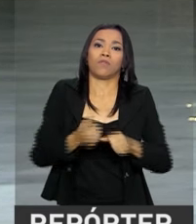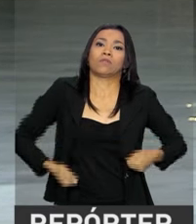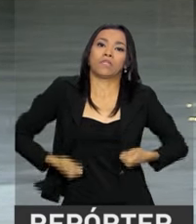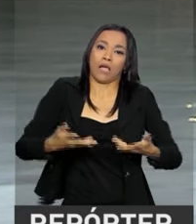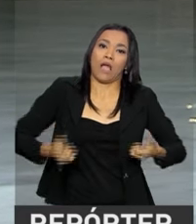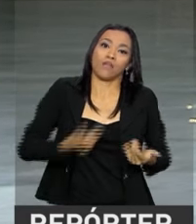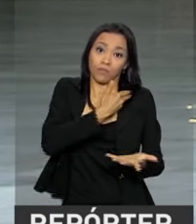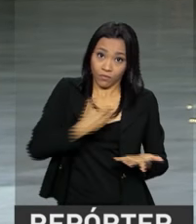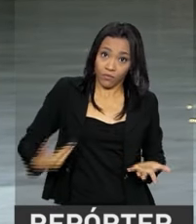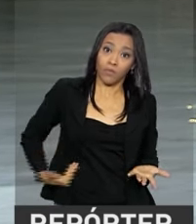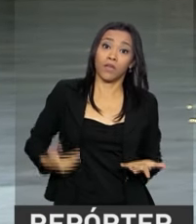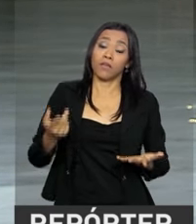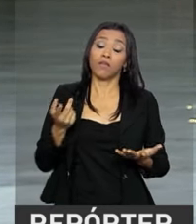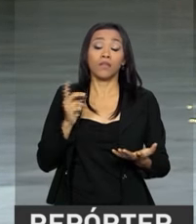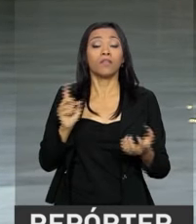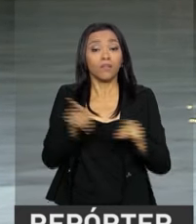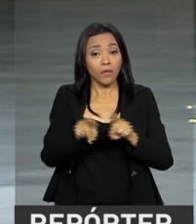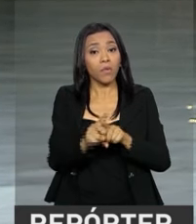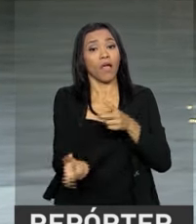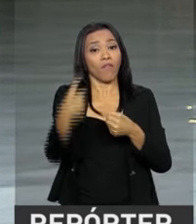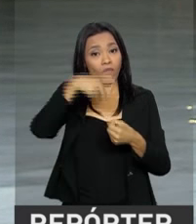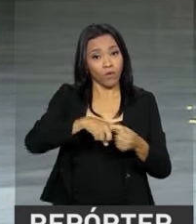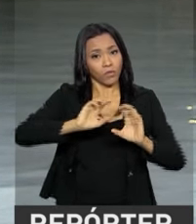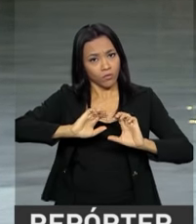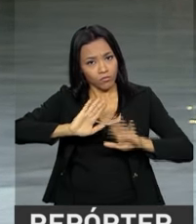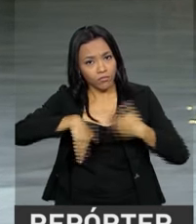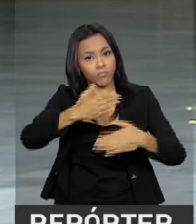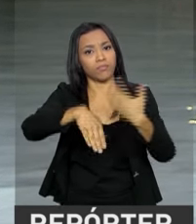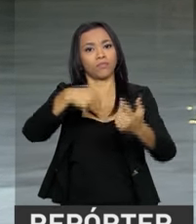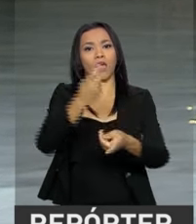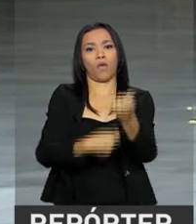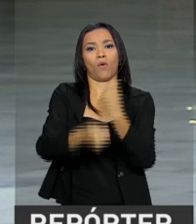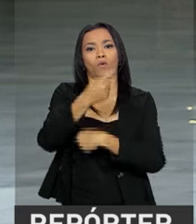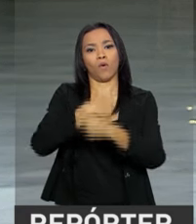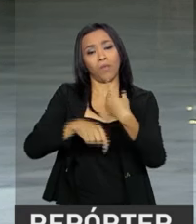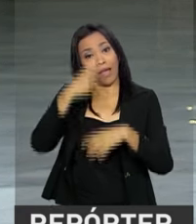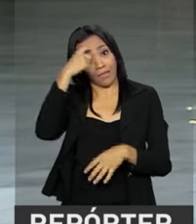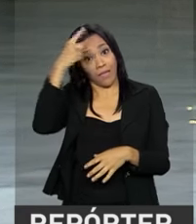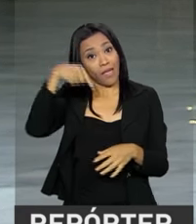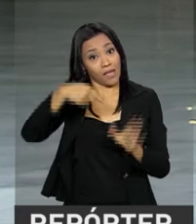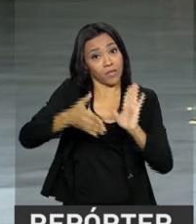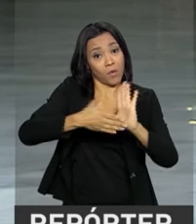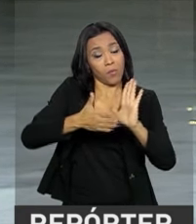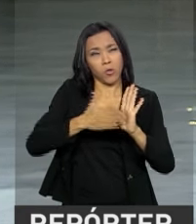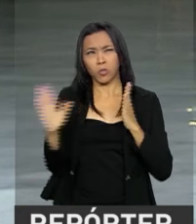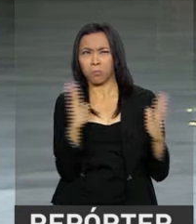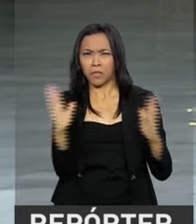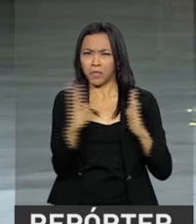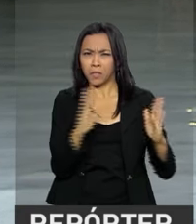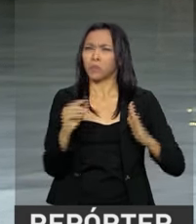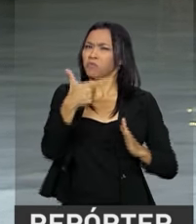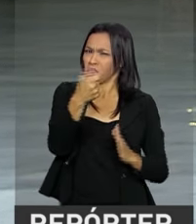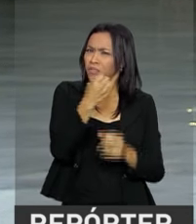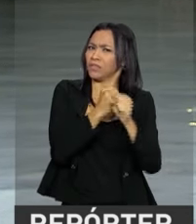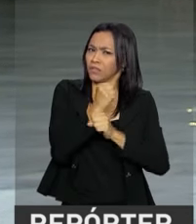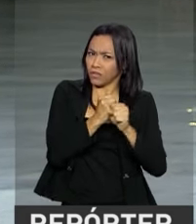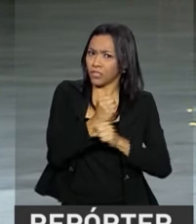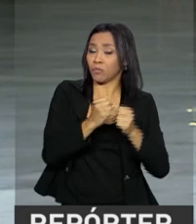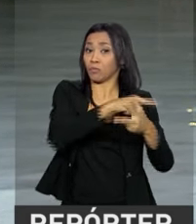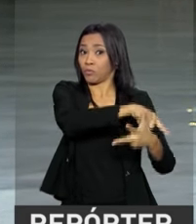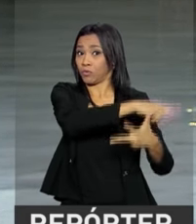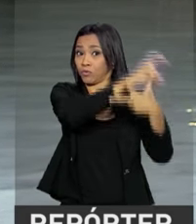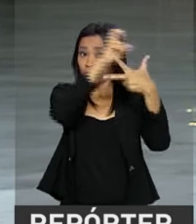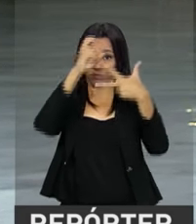na retomada do crescimento da economia. Essa proposta, a ideia é que ela valha por um período de 20 anos pros três poderes